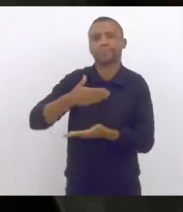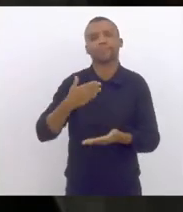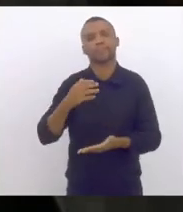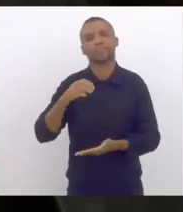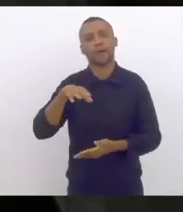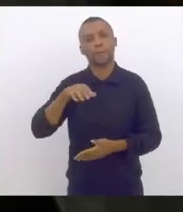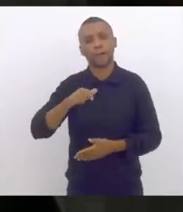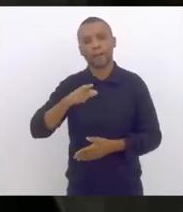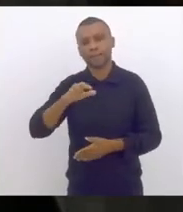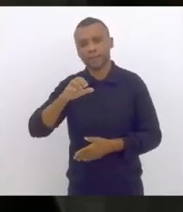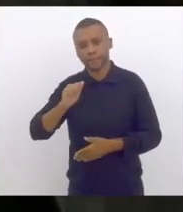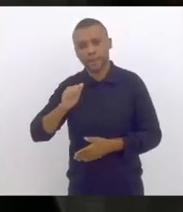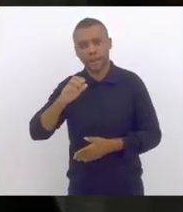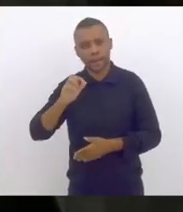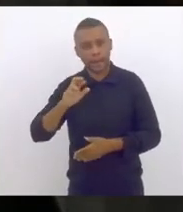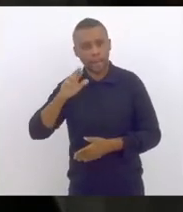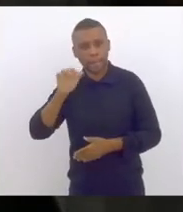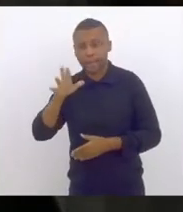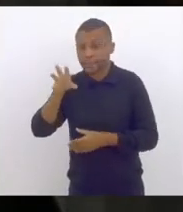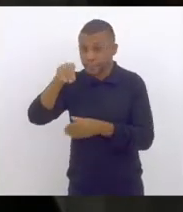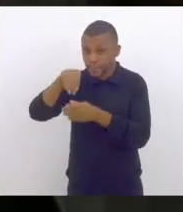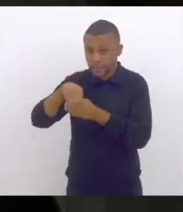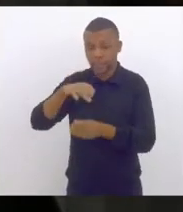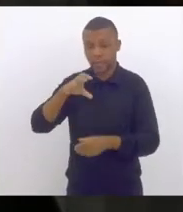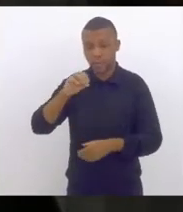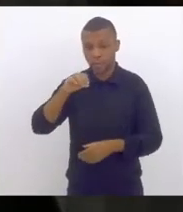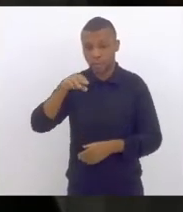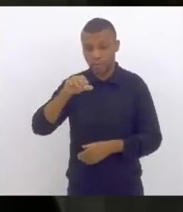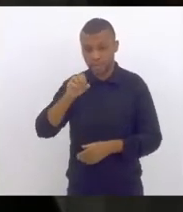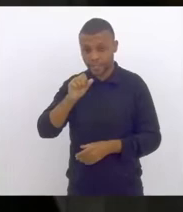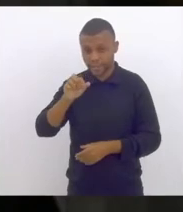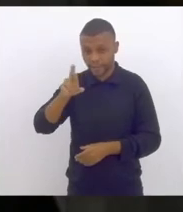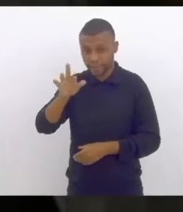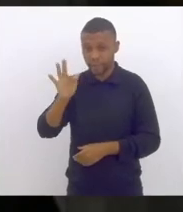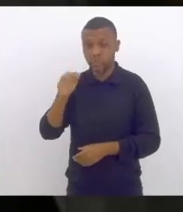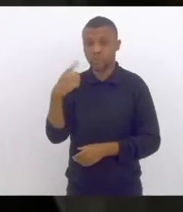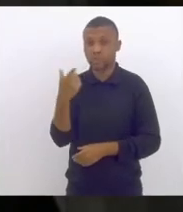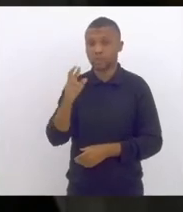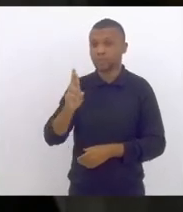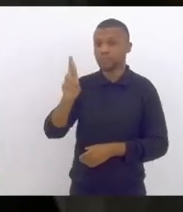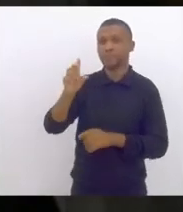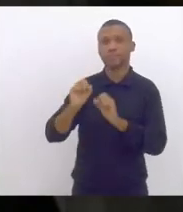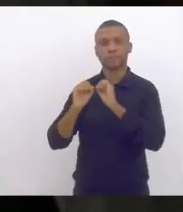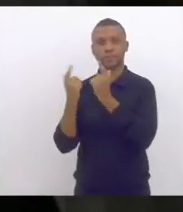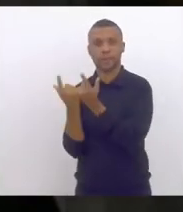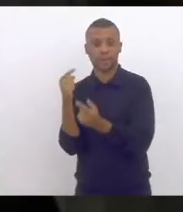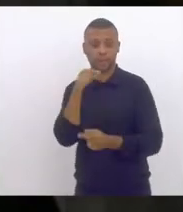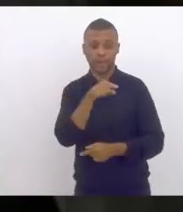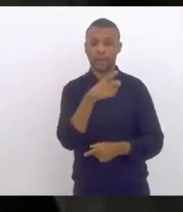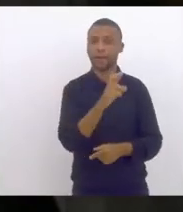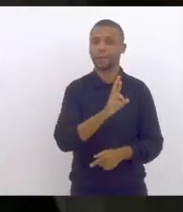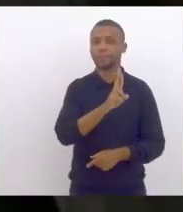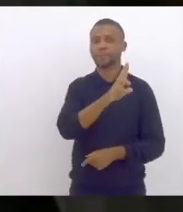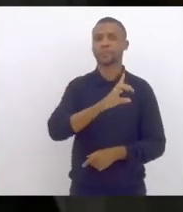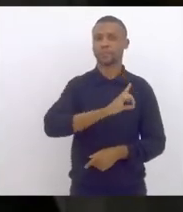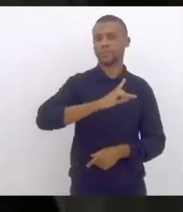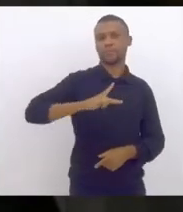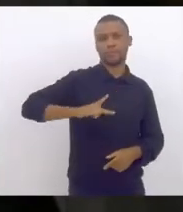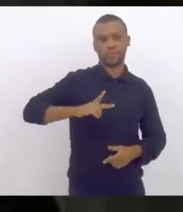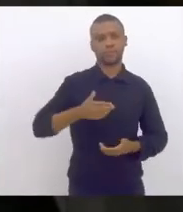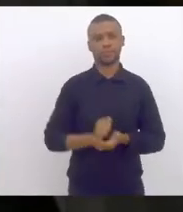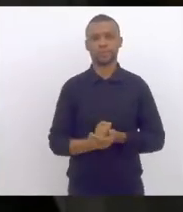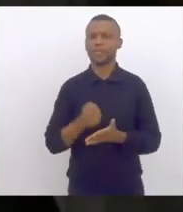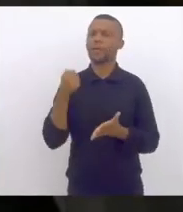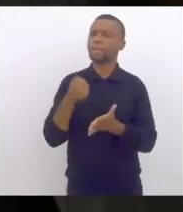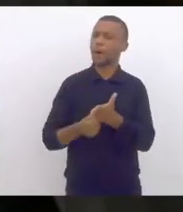na Comissarf, né? Eu e Luiz Paulo representando a Alerj na Comissarf e a Maria Carmen representando a Defensoria, as